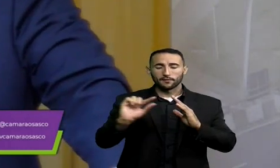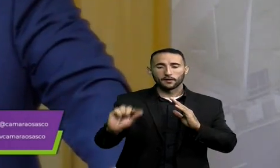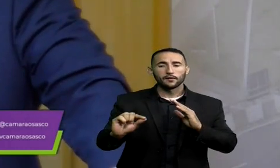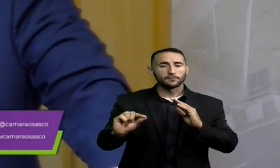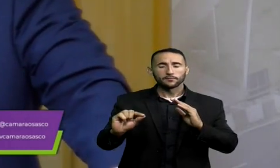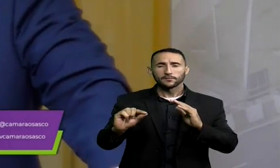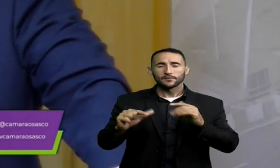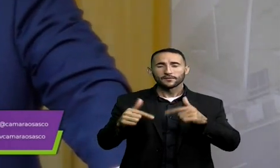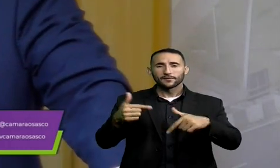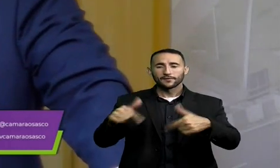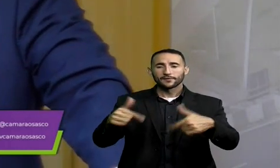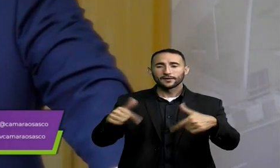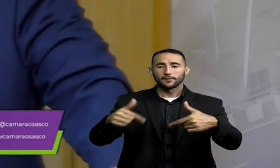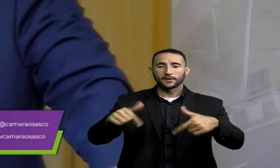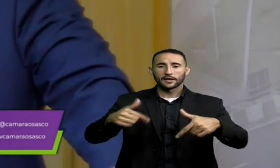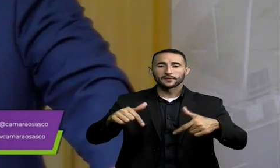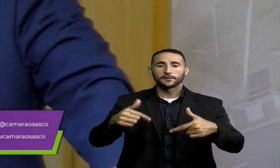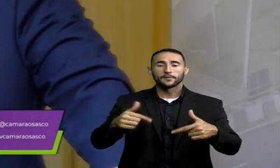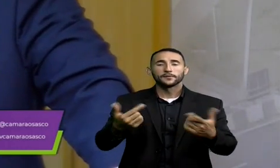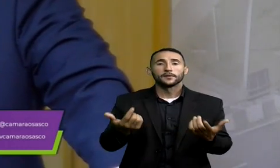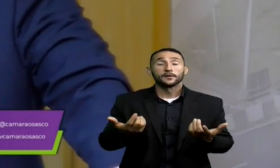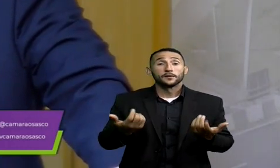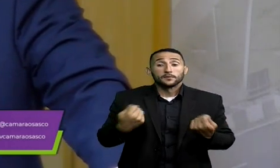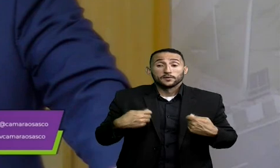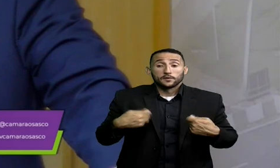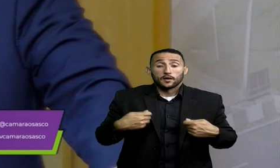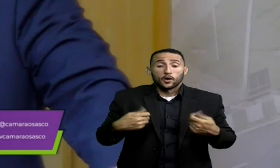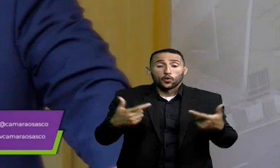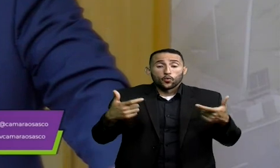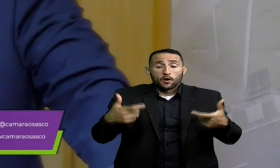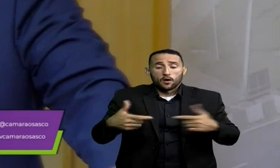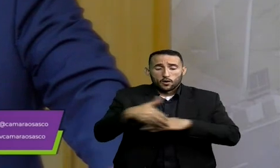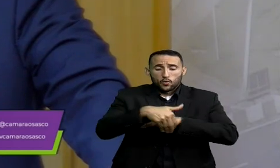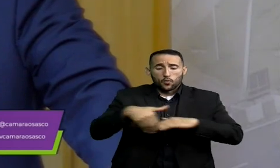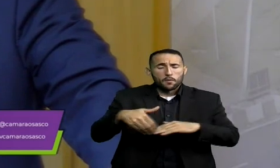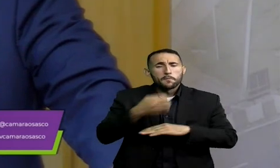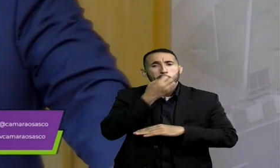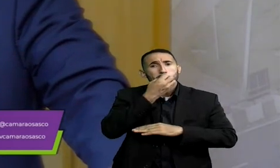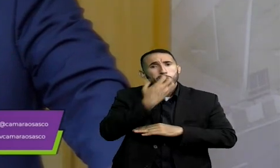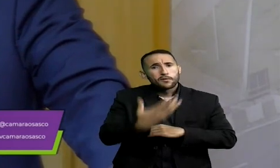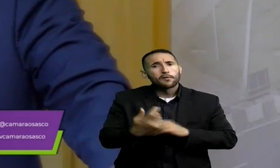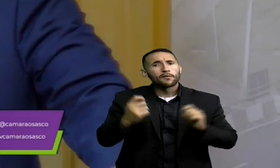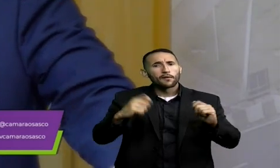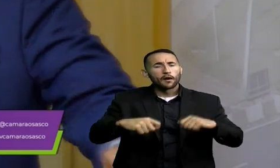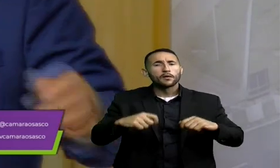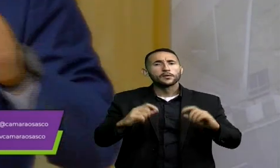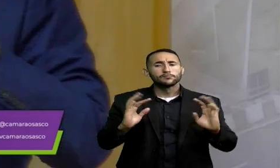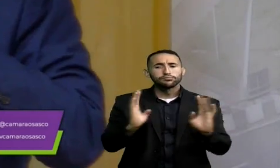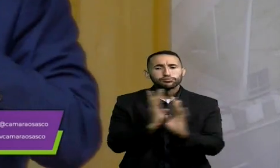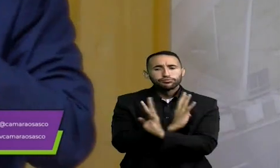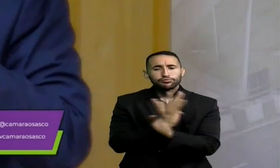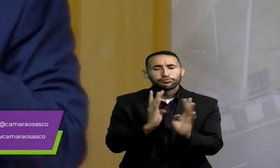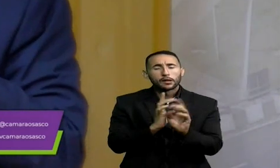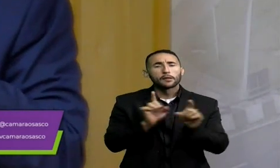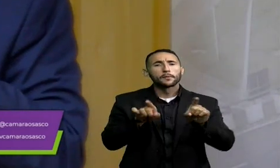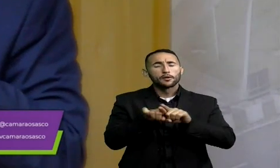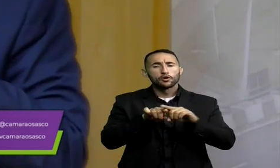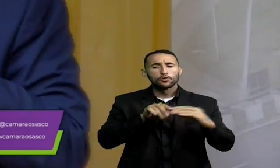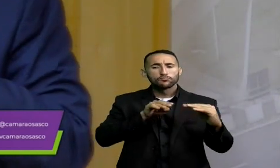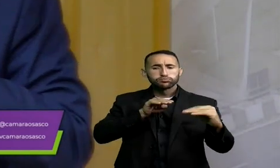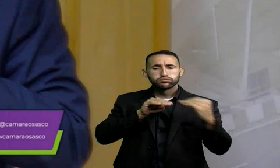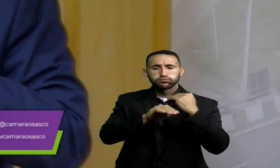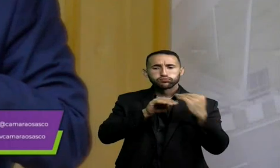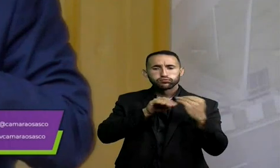em vias públicas boas para que ele tenha o seu dia